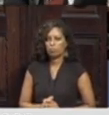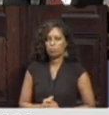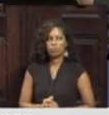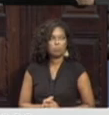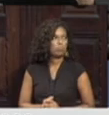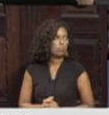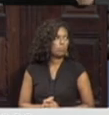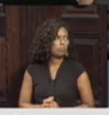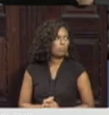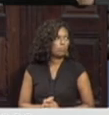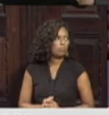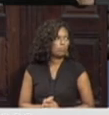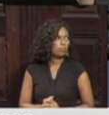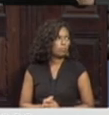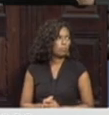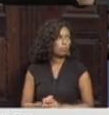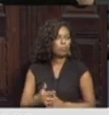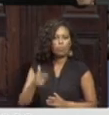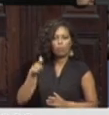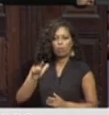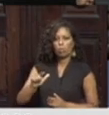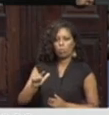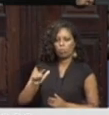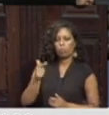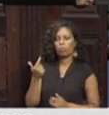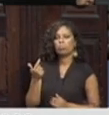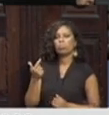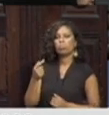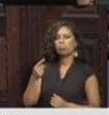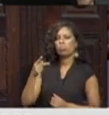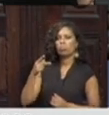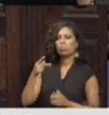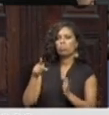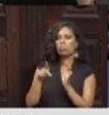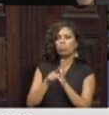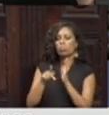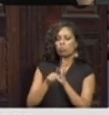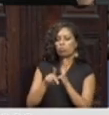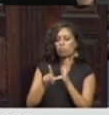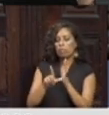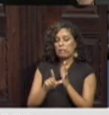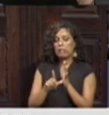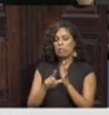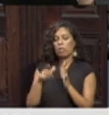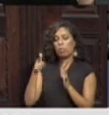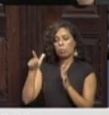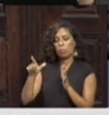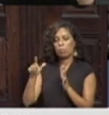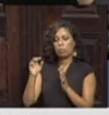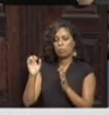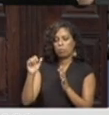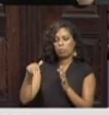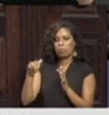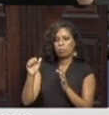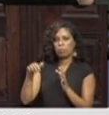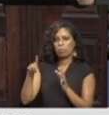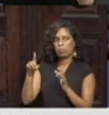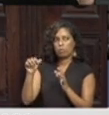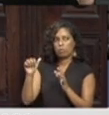Não havendo quem queira discutir, encerrada a discussão, a presente proposição recebeu 3 emendas e retorna às comissões técnicas. Anuncio o projeto